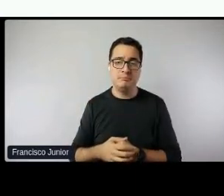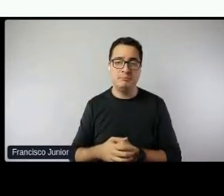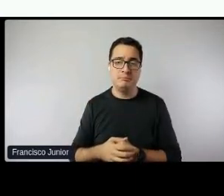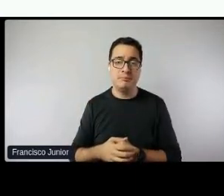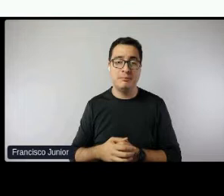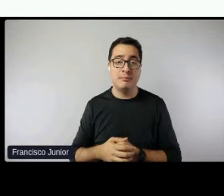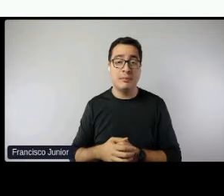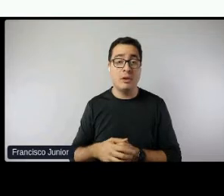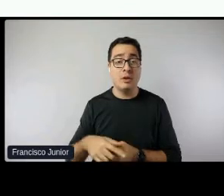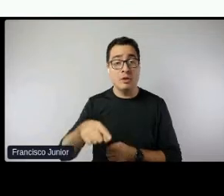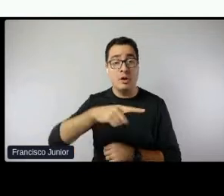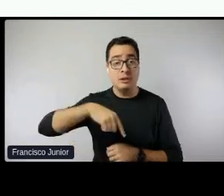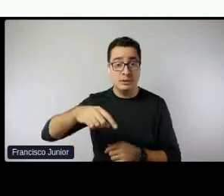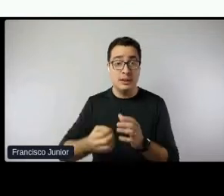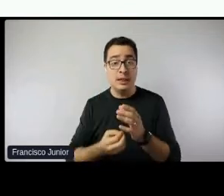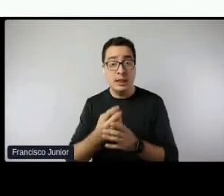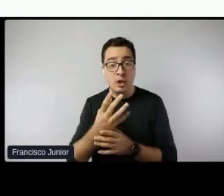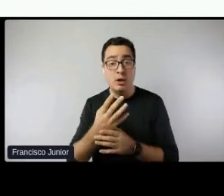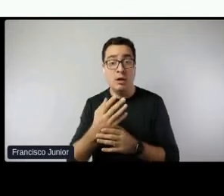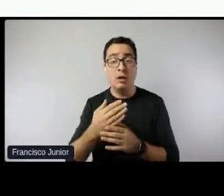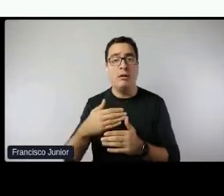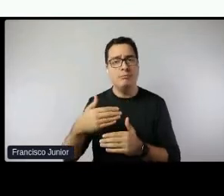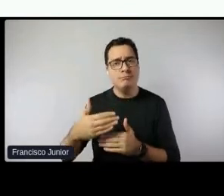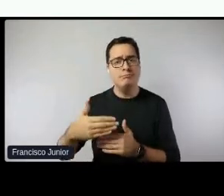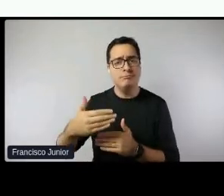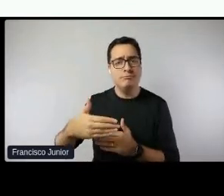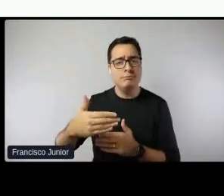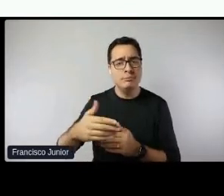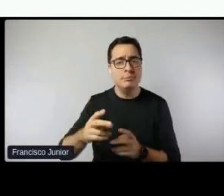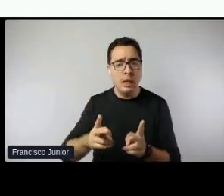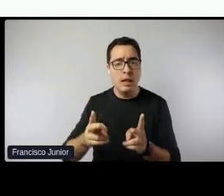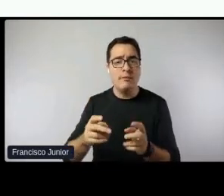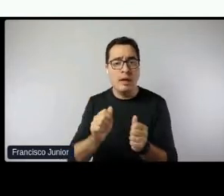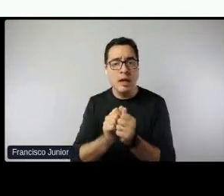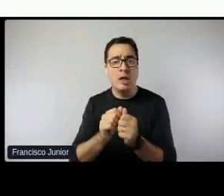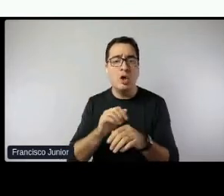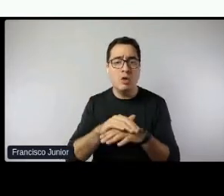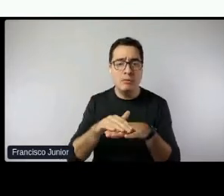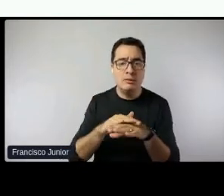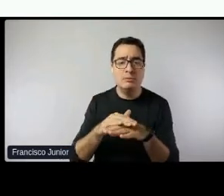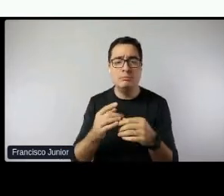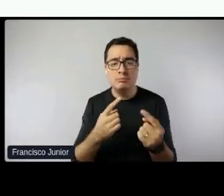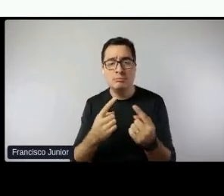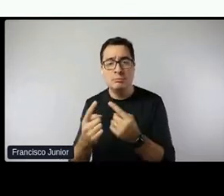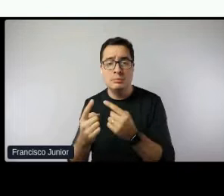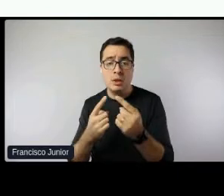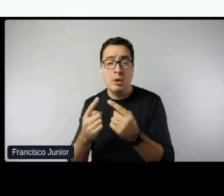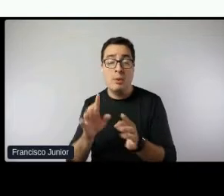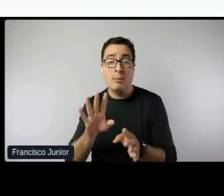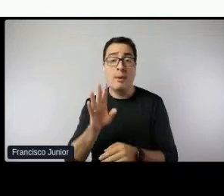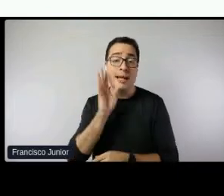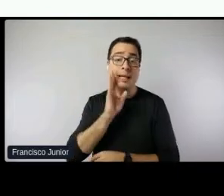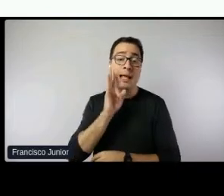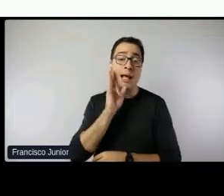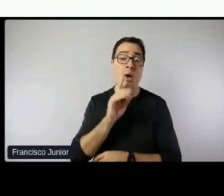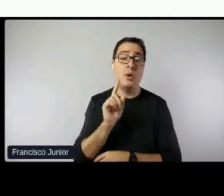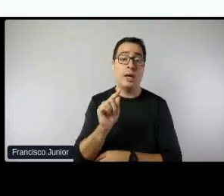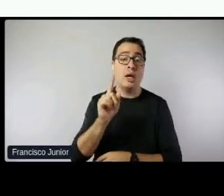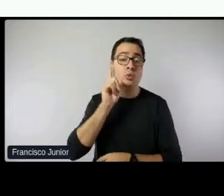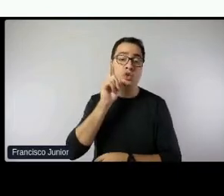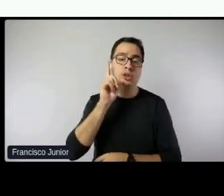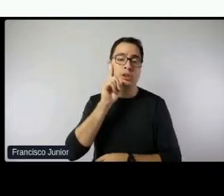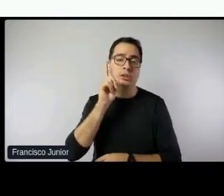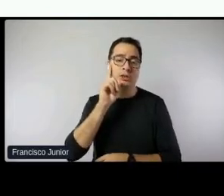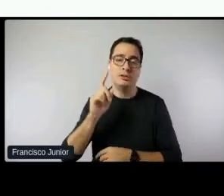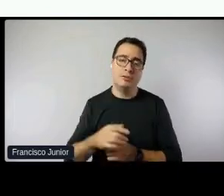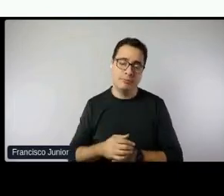a gente criou essa cadência, a gente vem conversando, e acho que o mais legal é assim, é dia a dia,